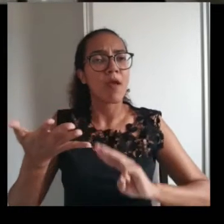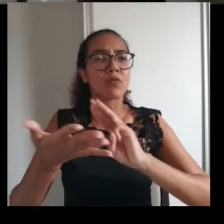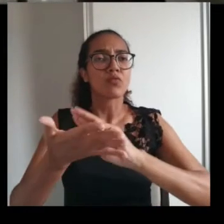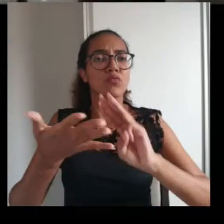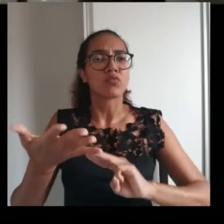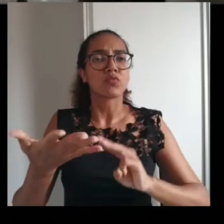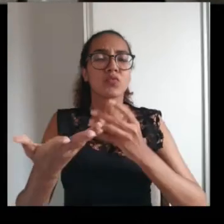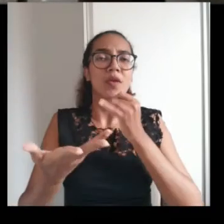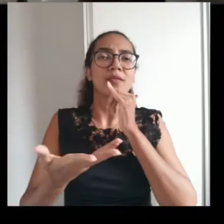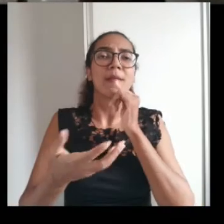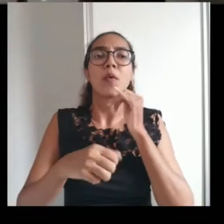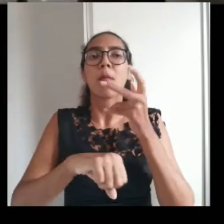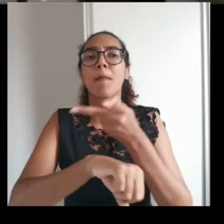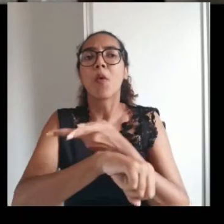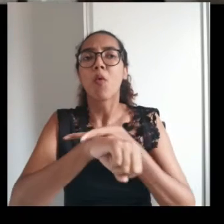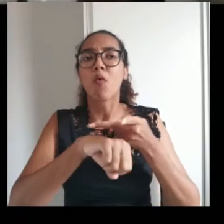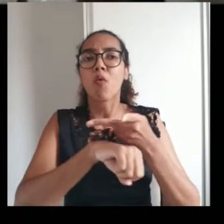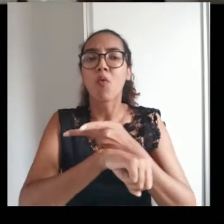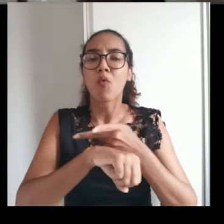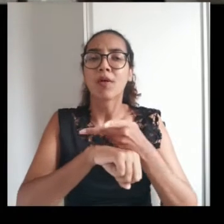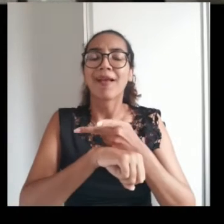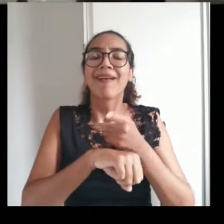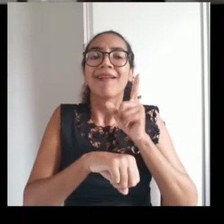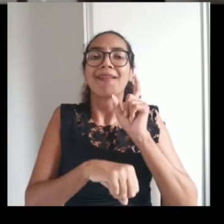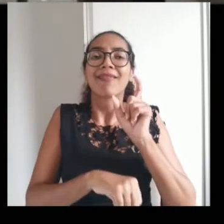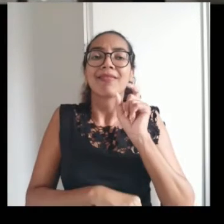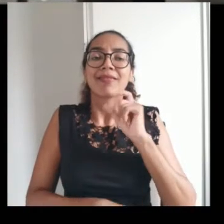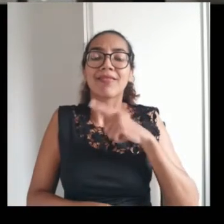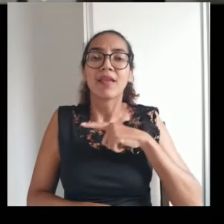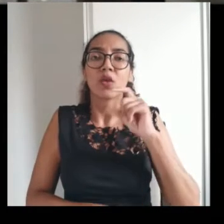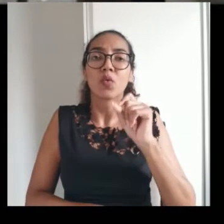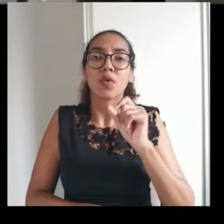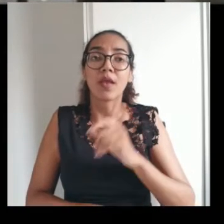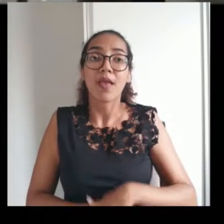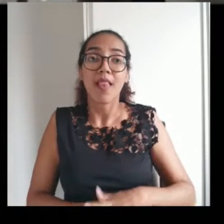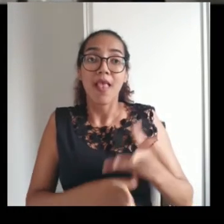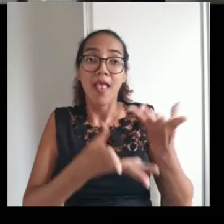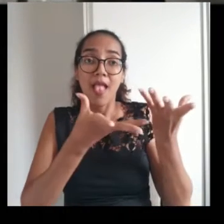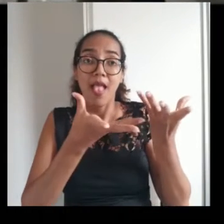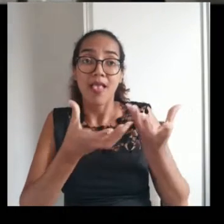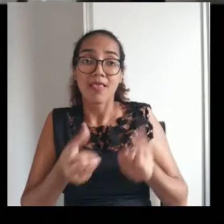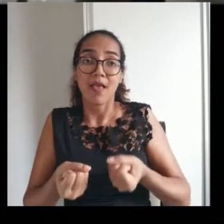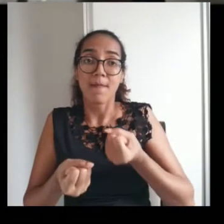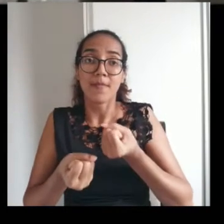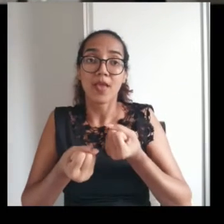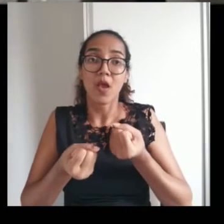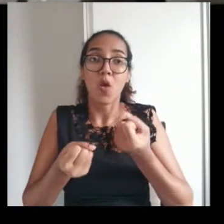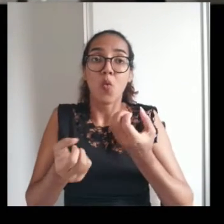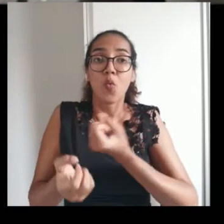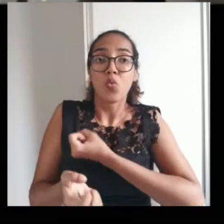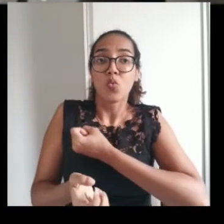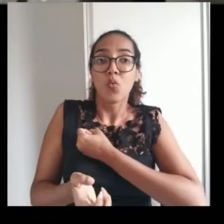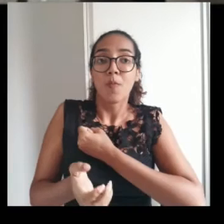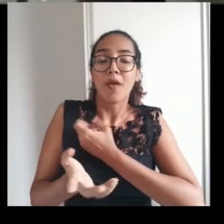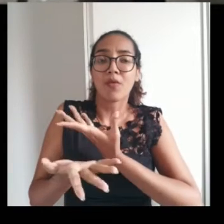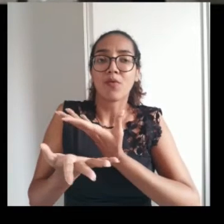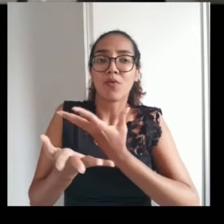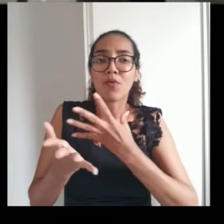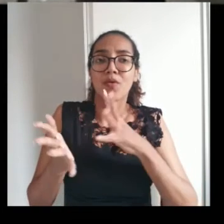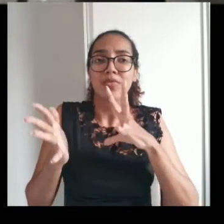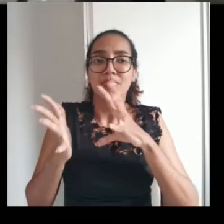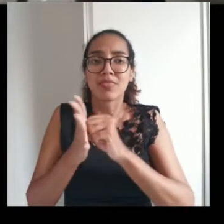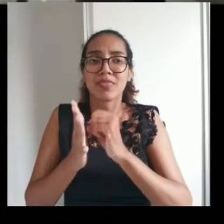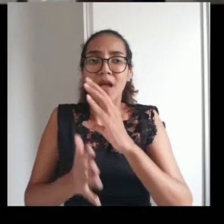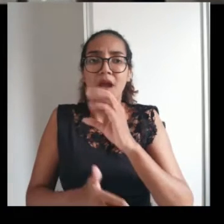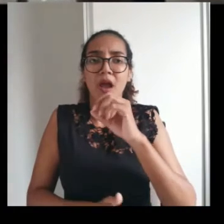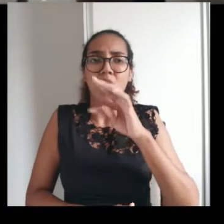procurar, que recebe como parâmetro o número da conta, e ele vai percorrer o array até achar